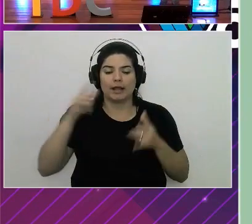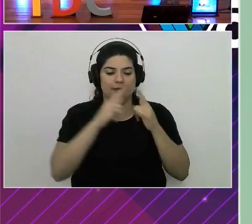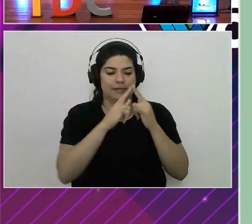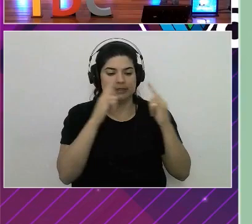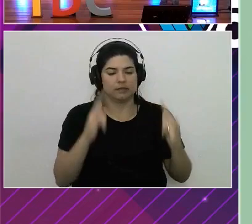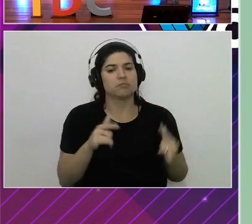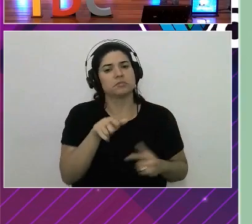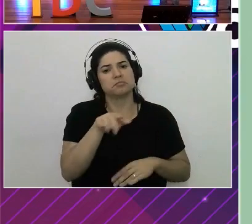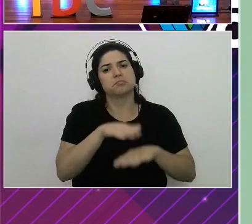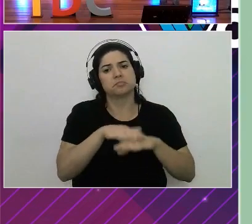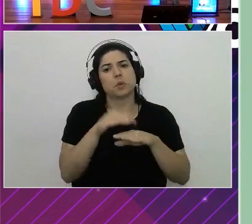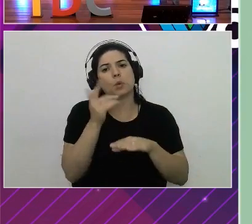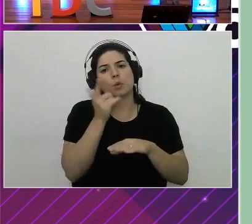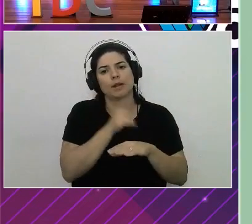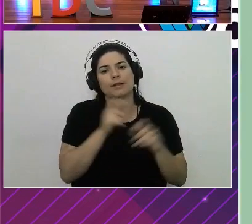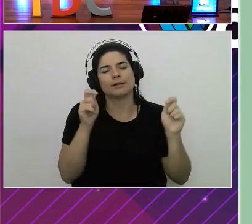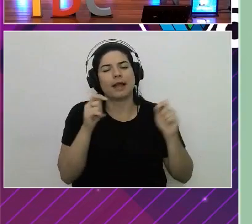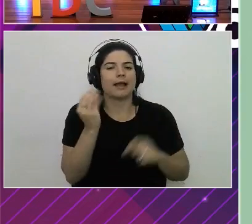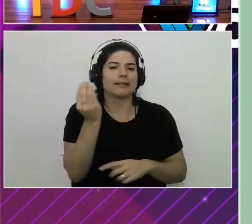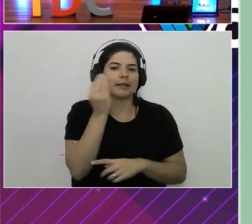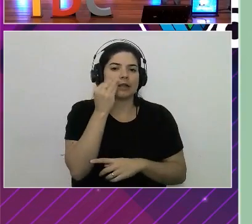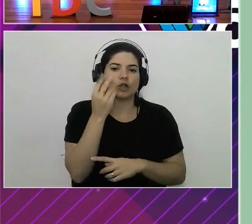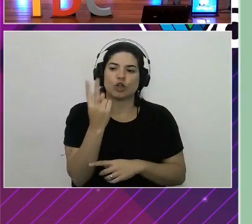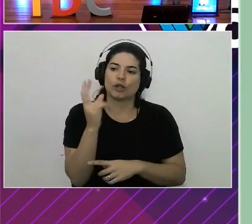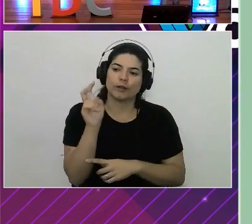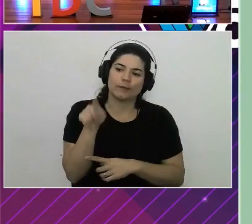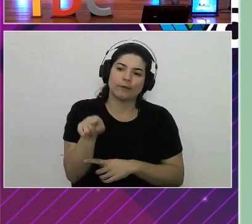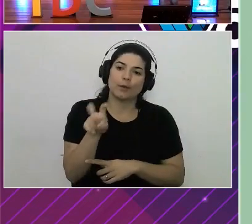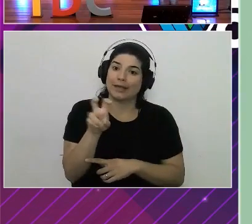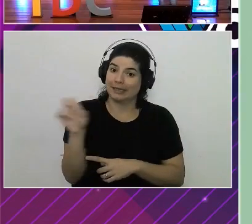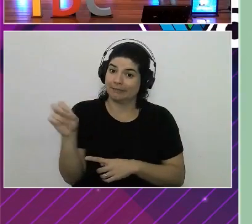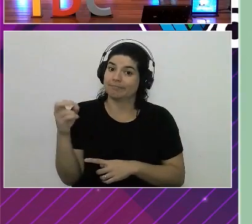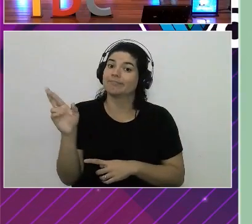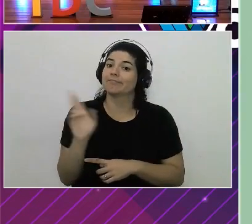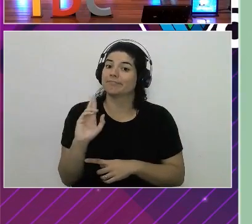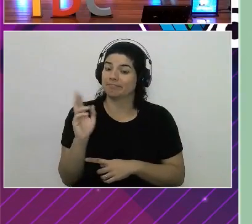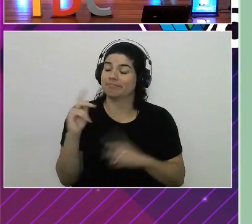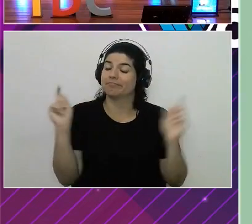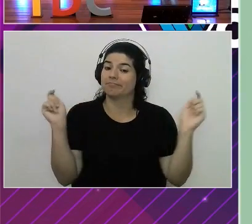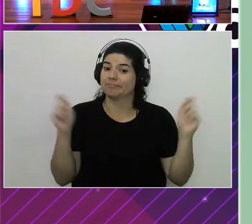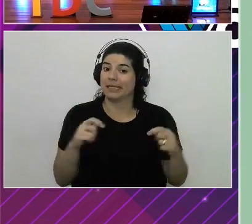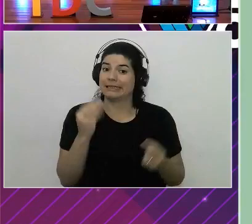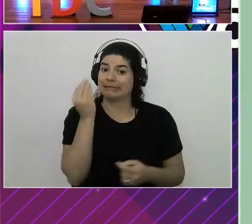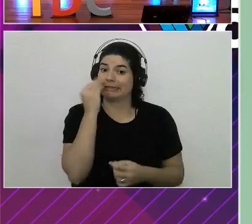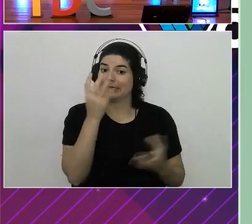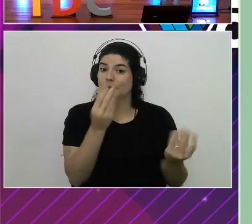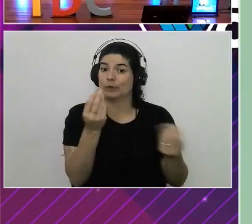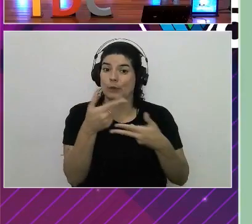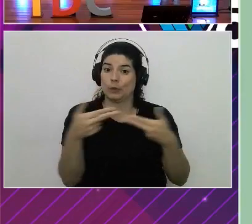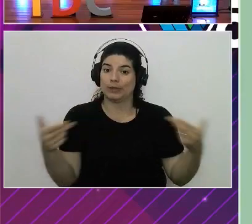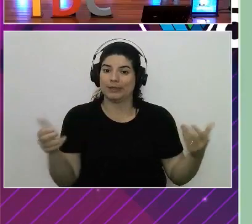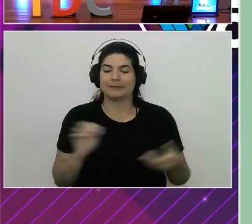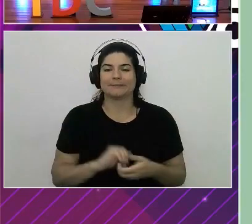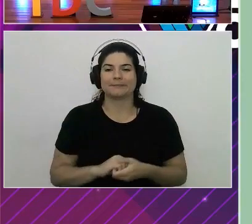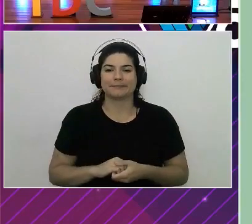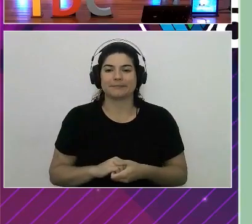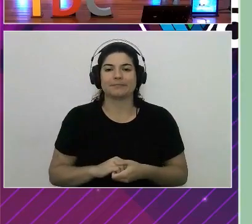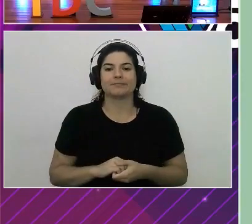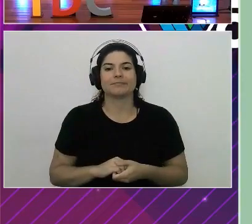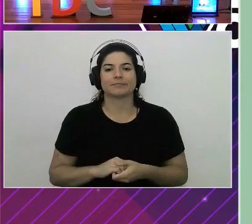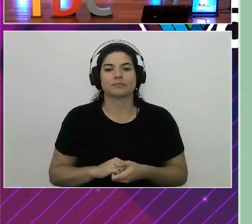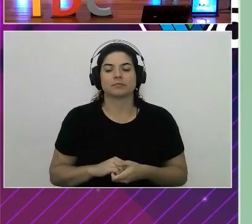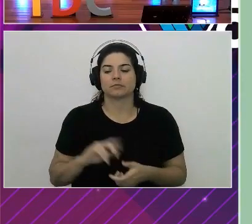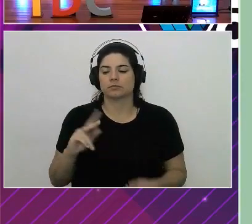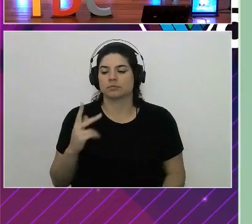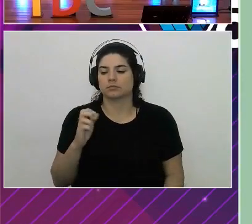conseguem fazer um trial com R$ 2.500. É bastante grana, dá para testar muita coisa. Tá? O Heatwave faz parte também